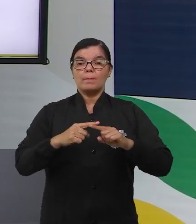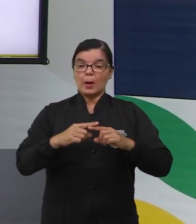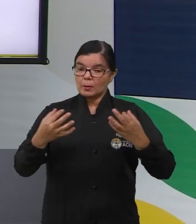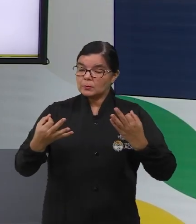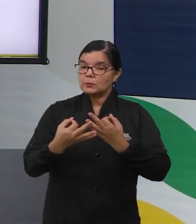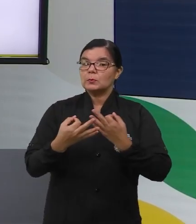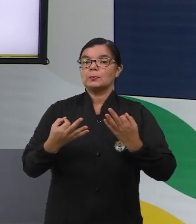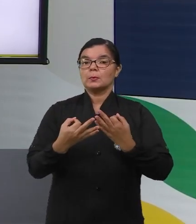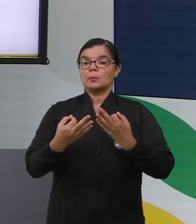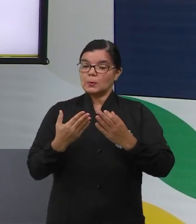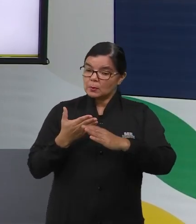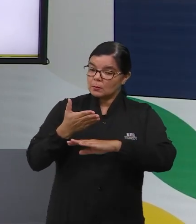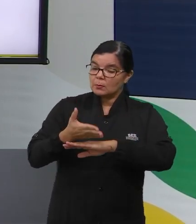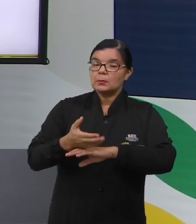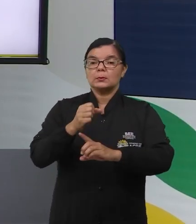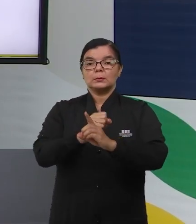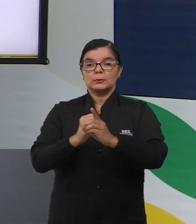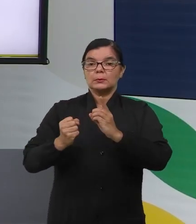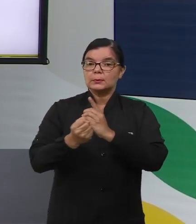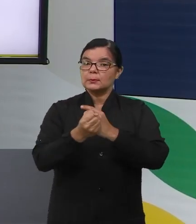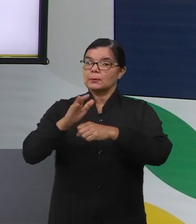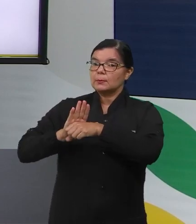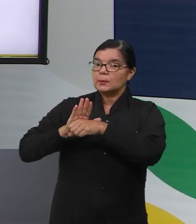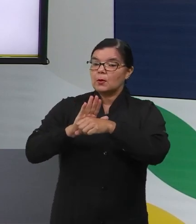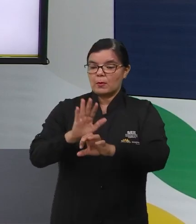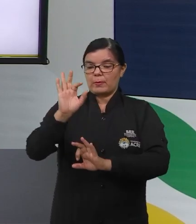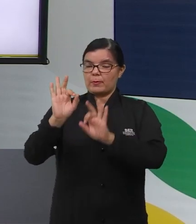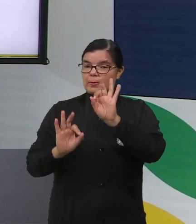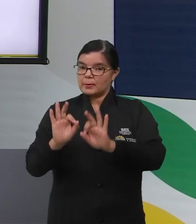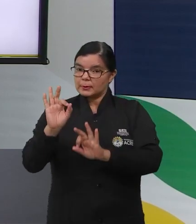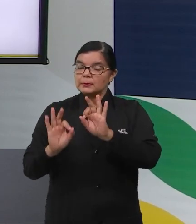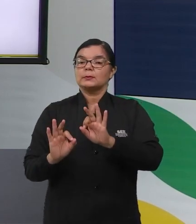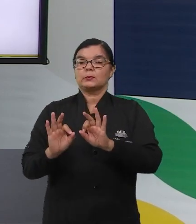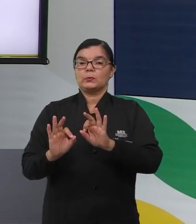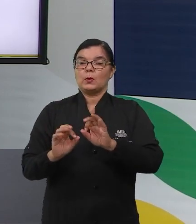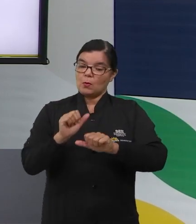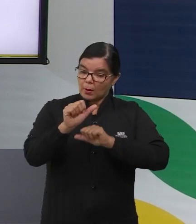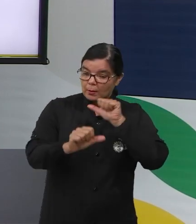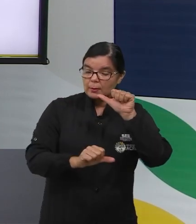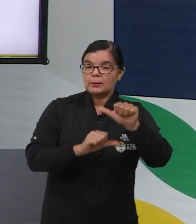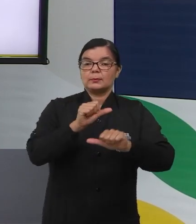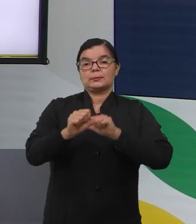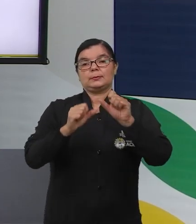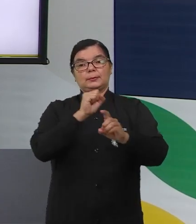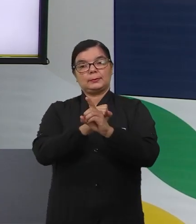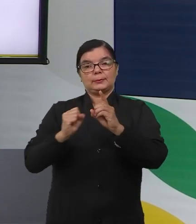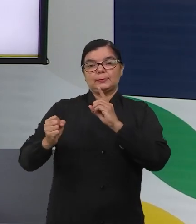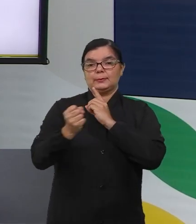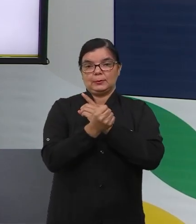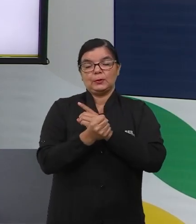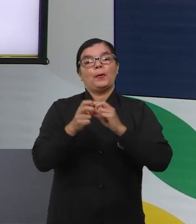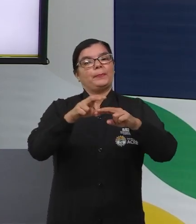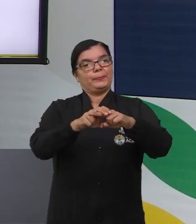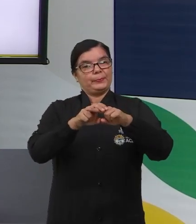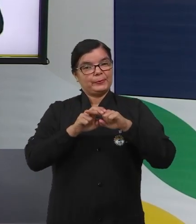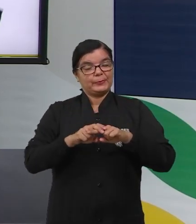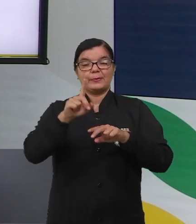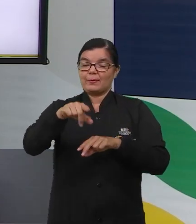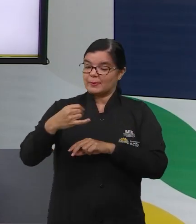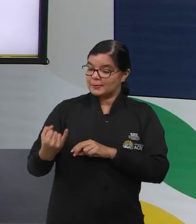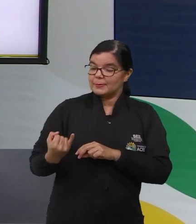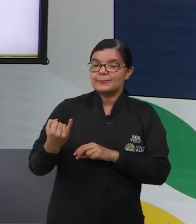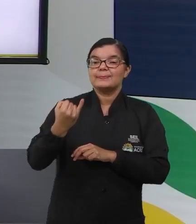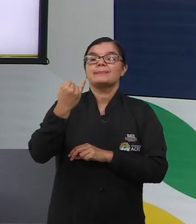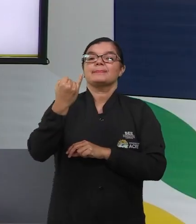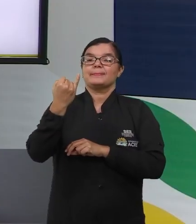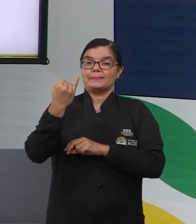vai atuar na sociedade, ele vai contribuir com a construção daquela sociedade, com a transformação daquela sociedade. Então, por isso que é fundamental